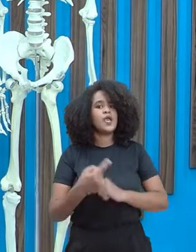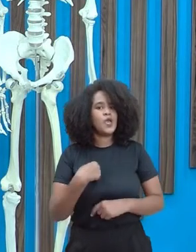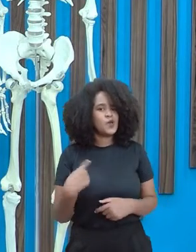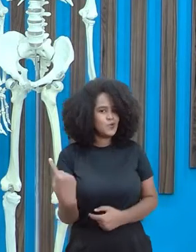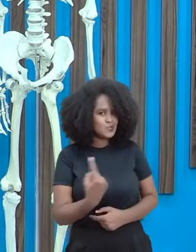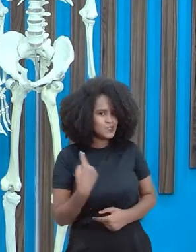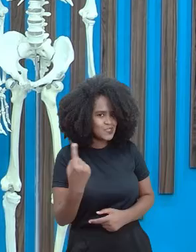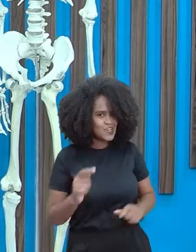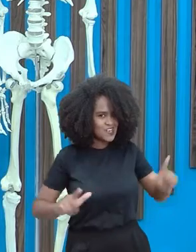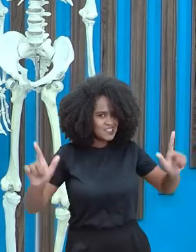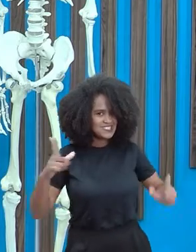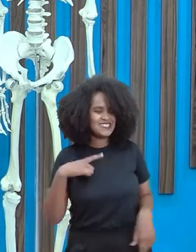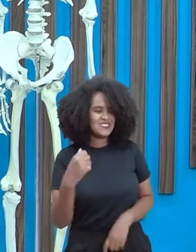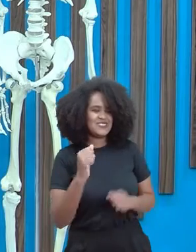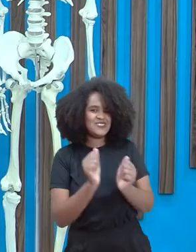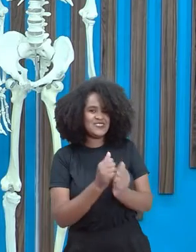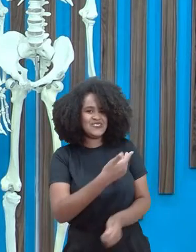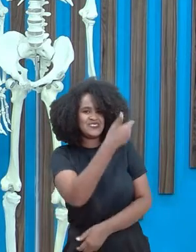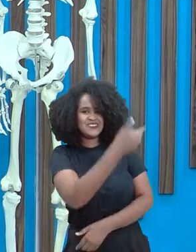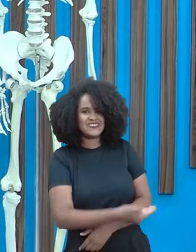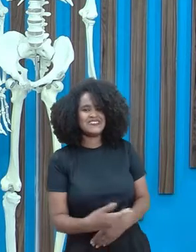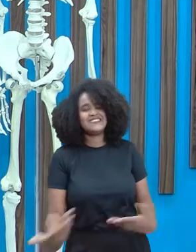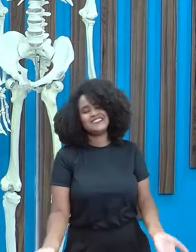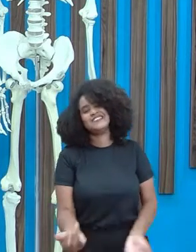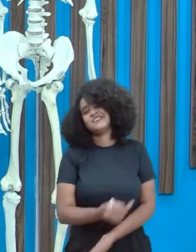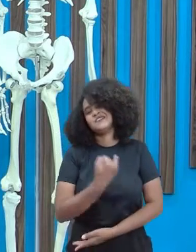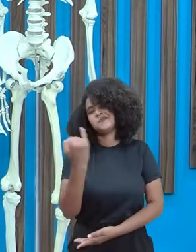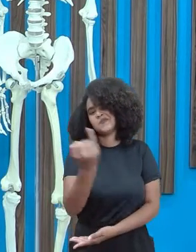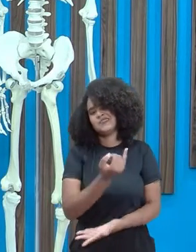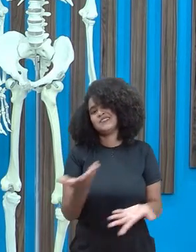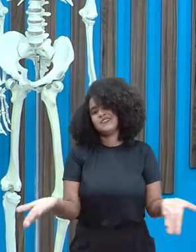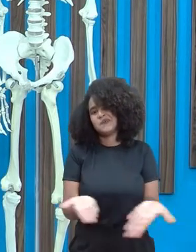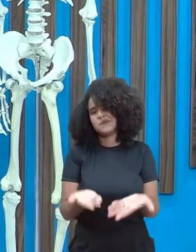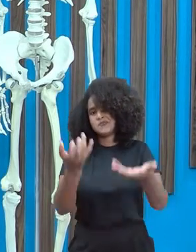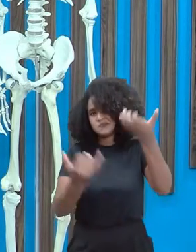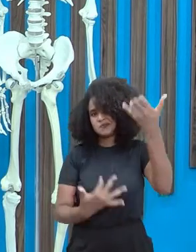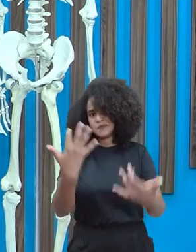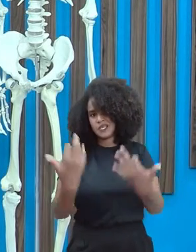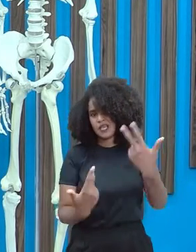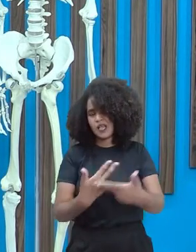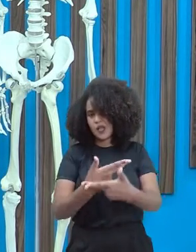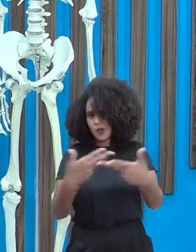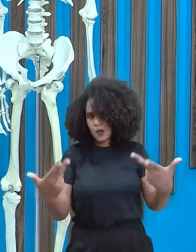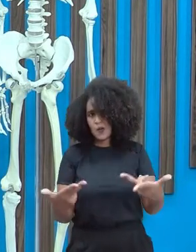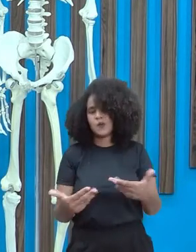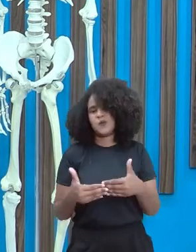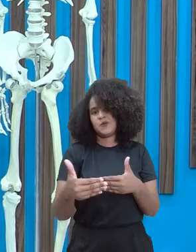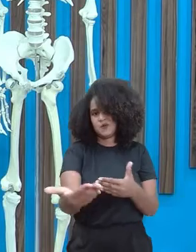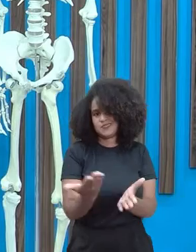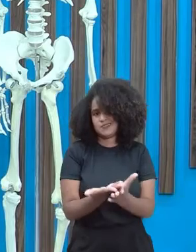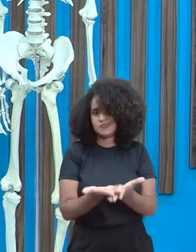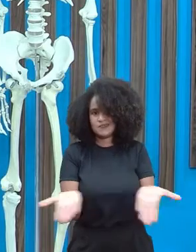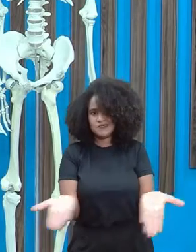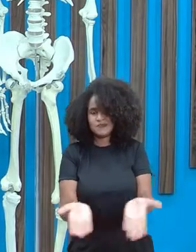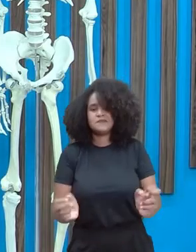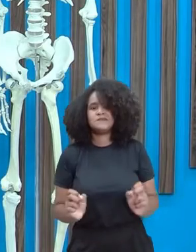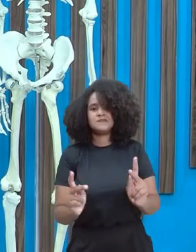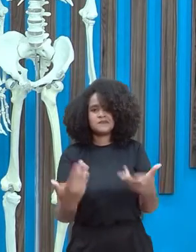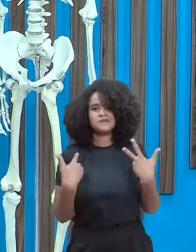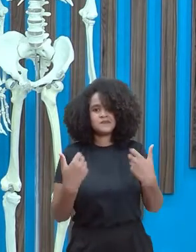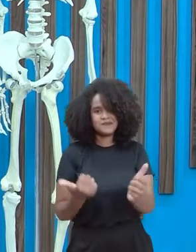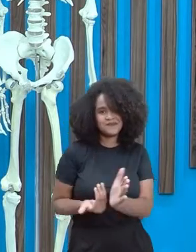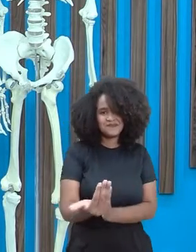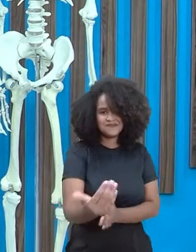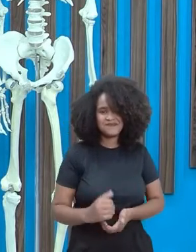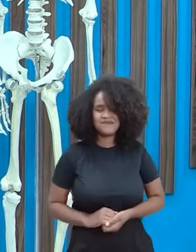sozinha hoje na tela, eu tenho um companheiro e ele vai ser muito importante para algumas explicações que vamos dar durante a aula, ok? Então, vamos lá?